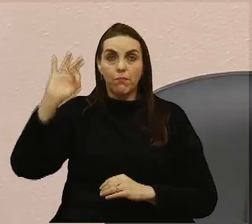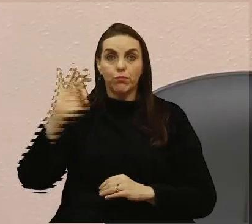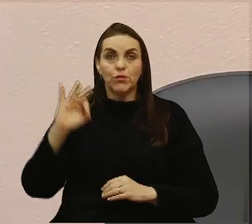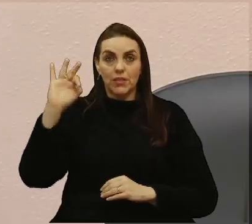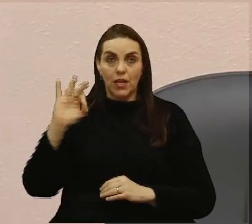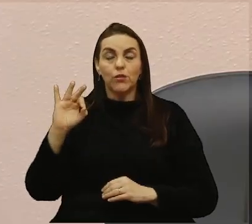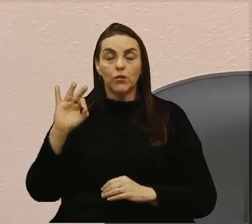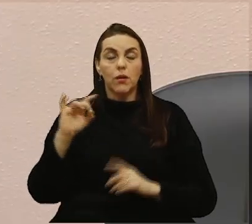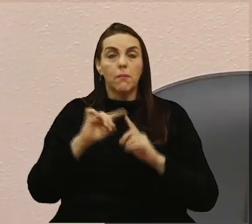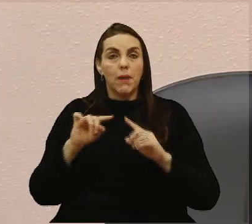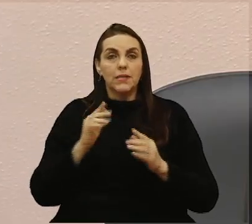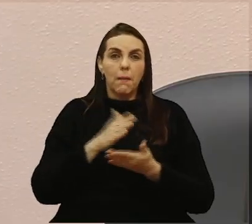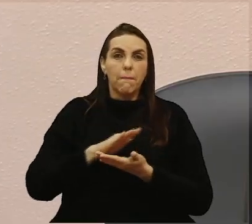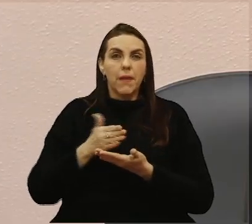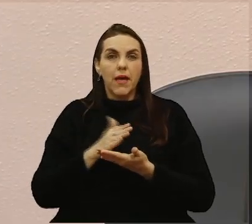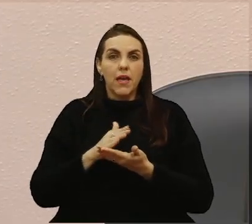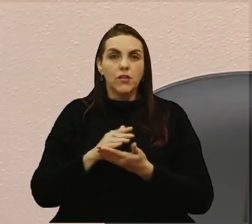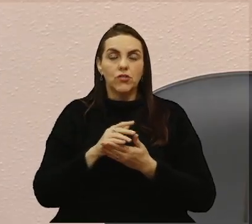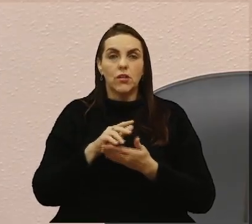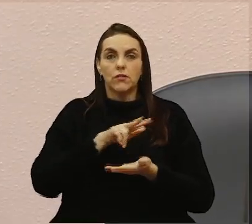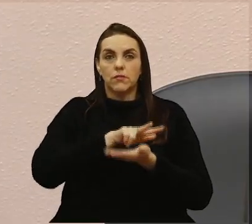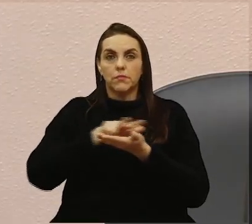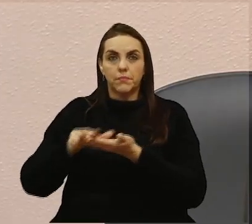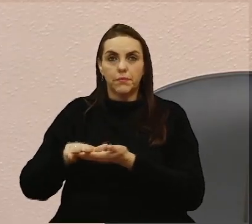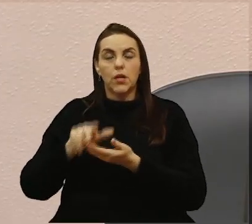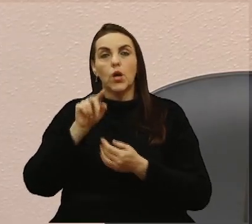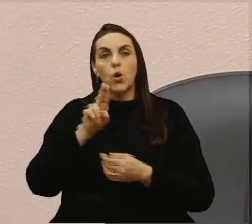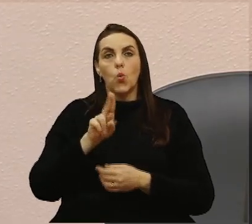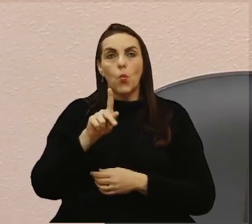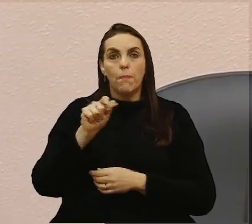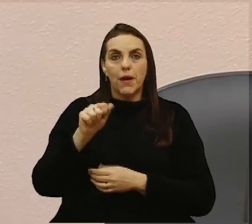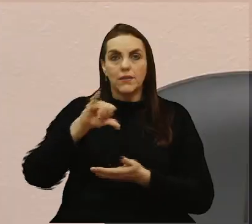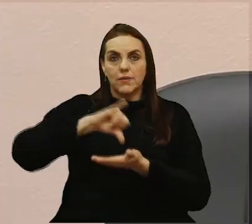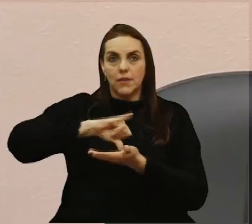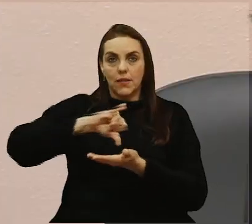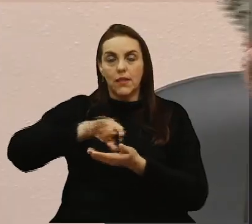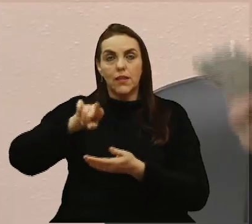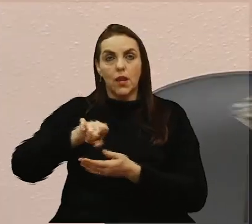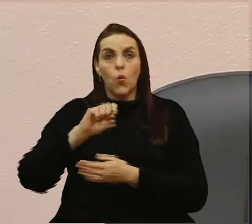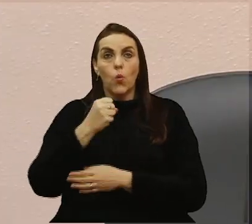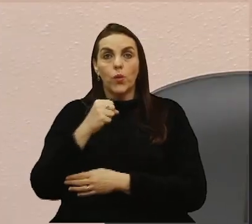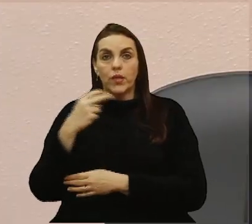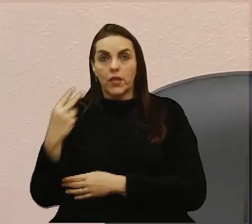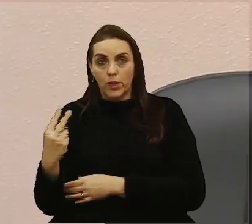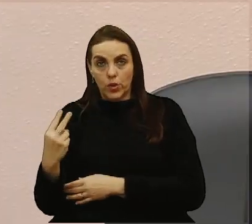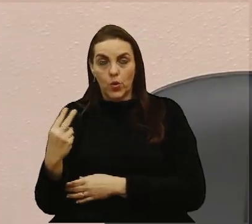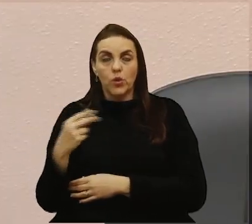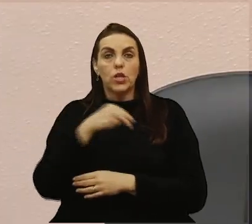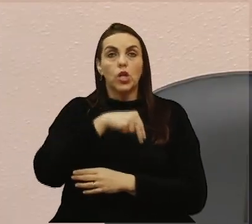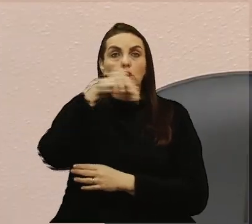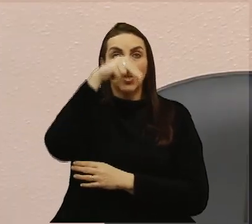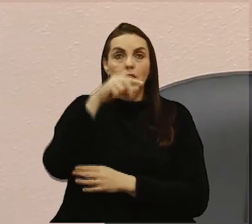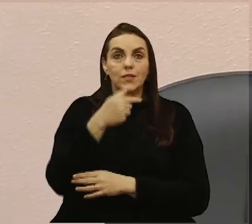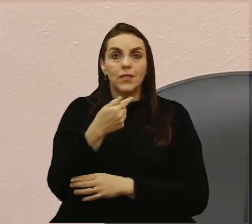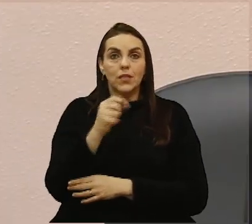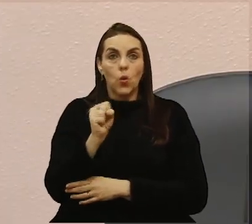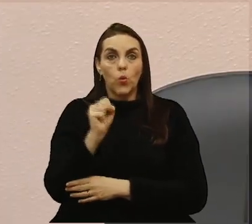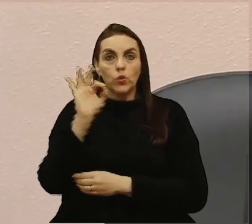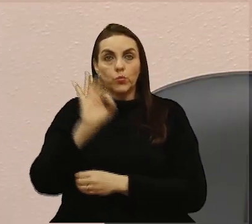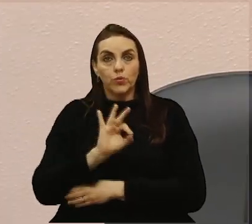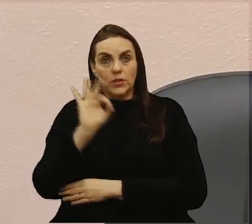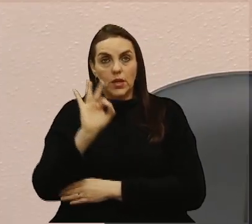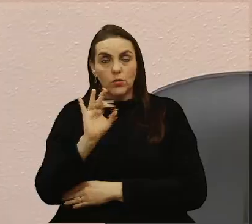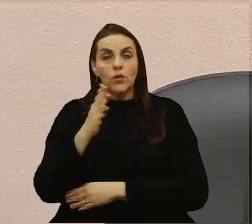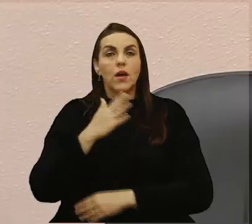na média a ocupação da UPA Central está em 82% e da UPA Zona Norte 78%.